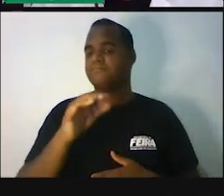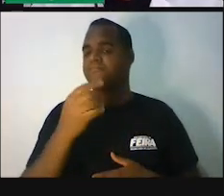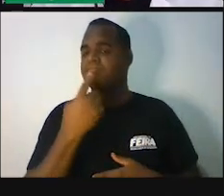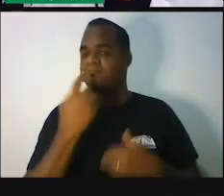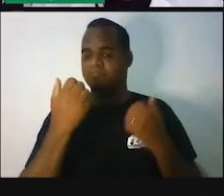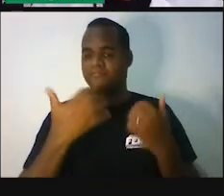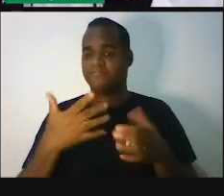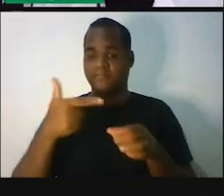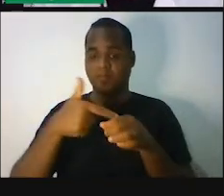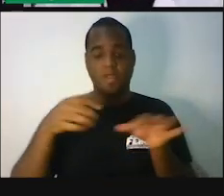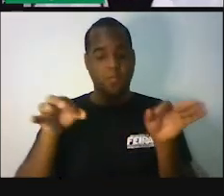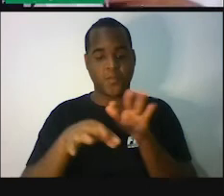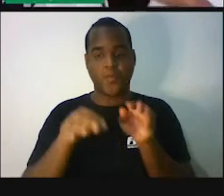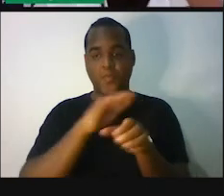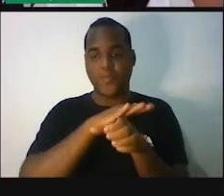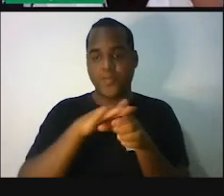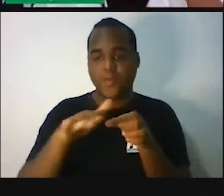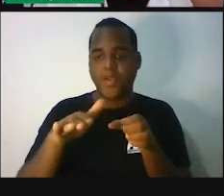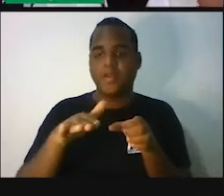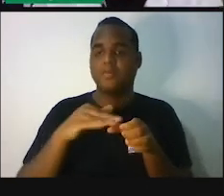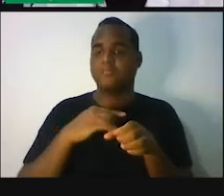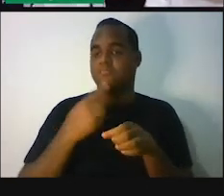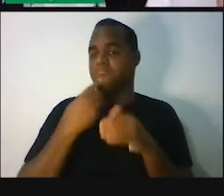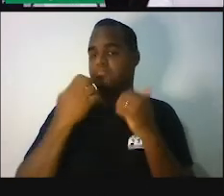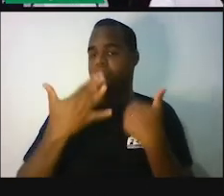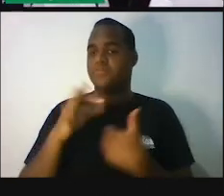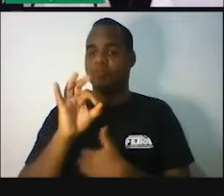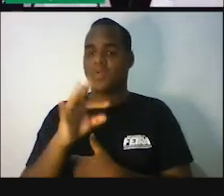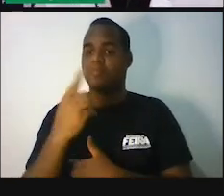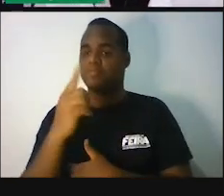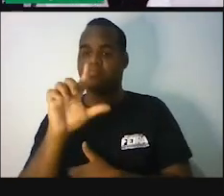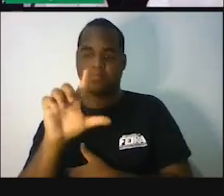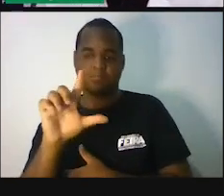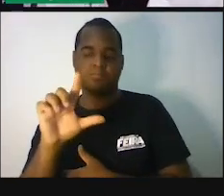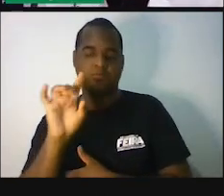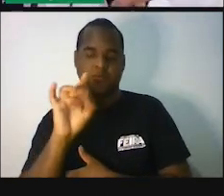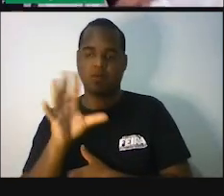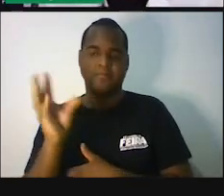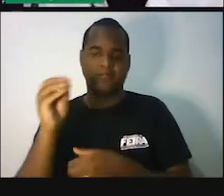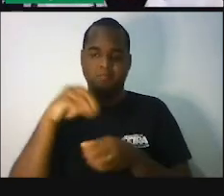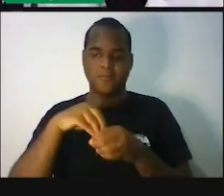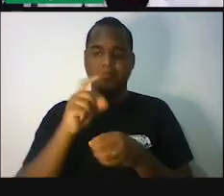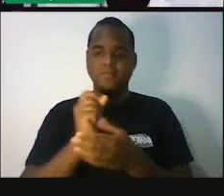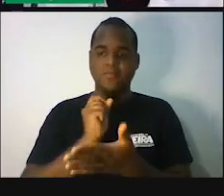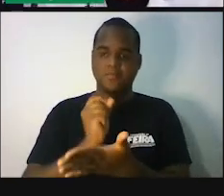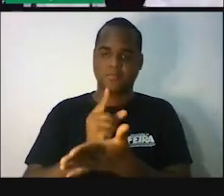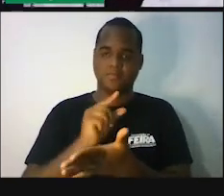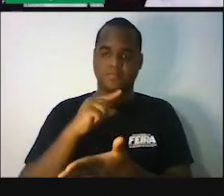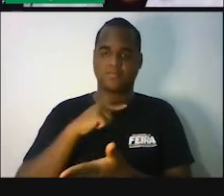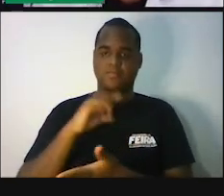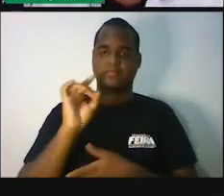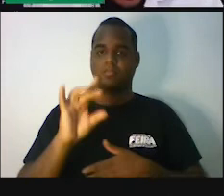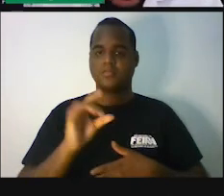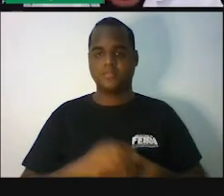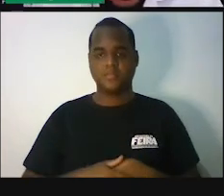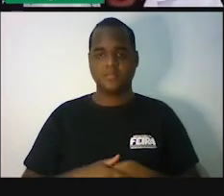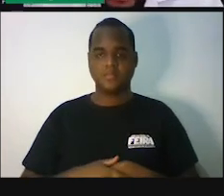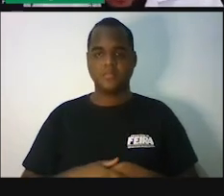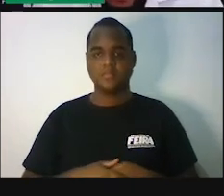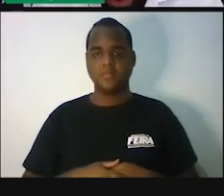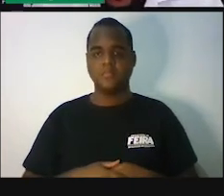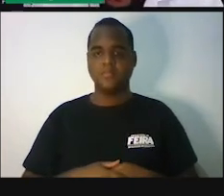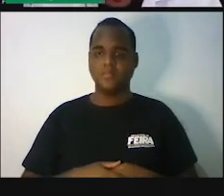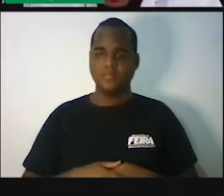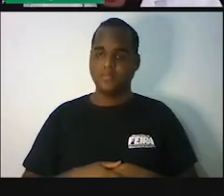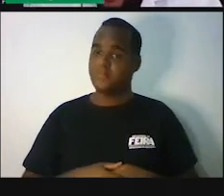completar o tanque todo. Digamos que ela fosse colocar apenas um litro. Quanto ela ia pagar por esse litro? Você já está aí pensando,